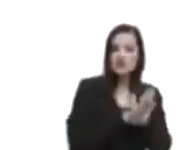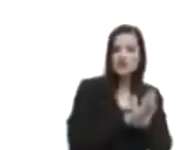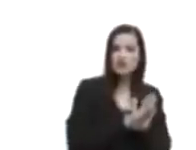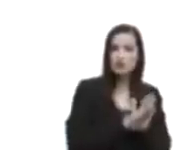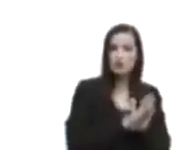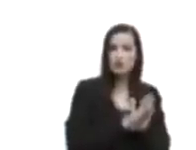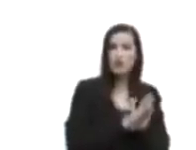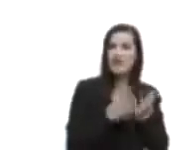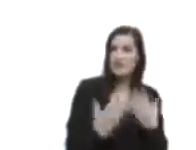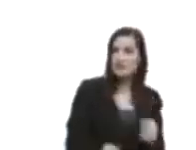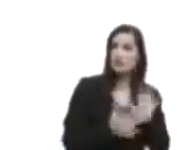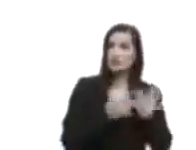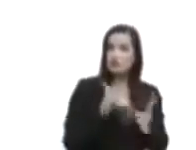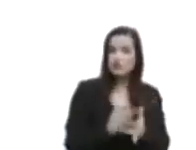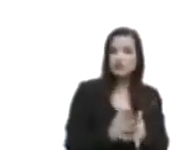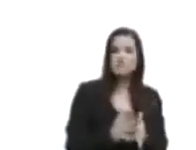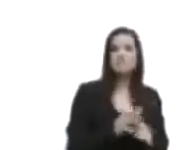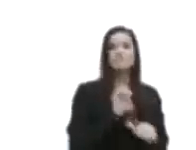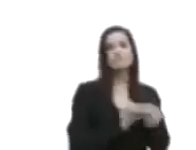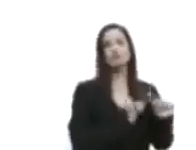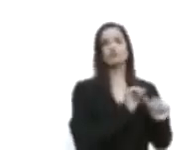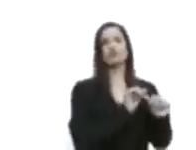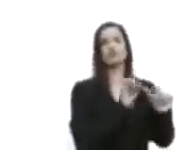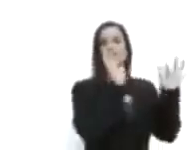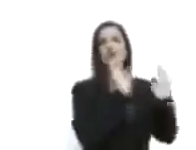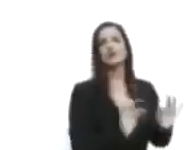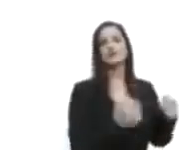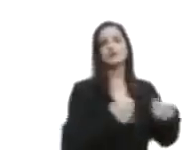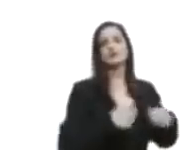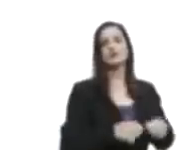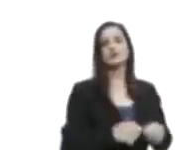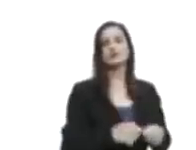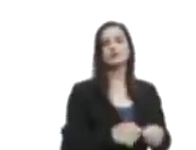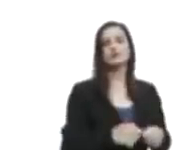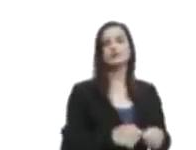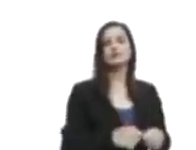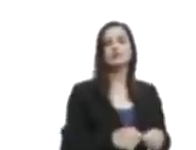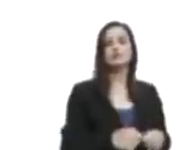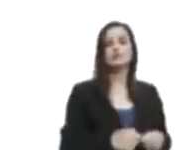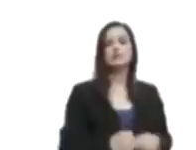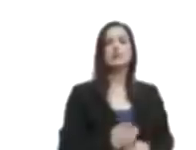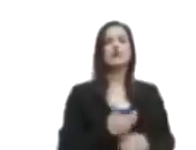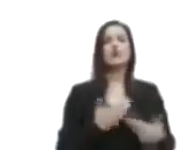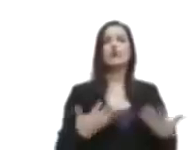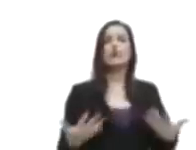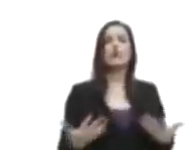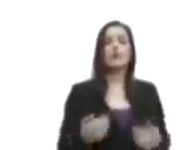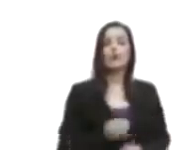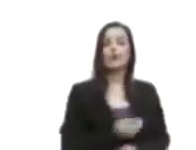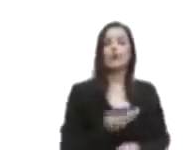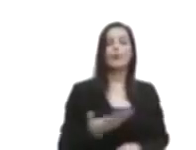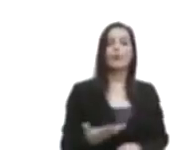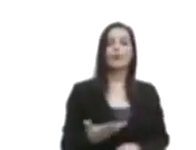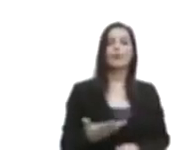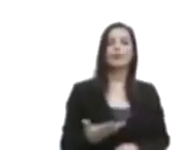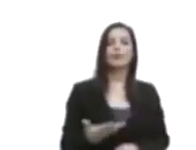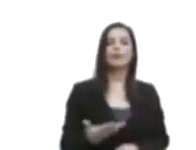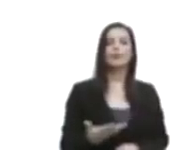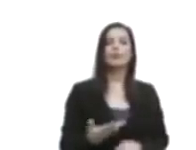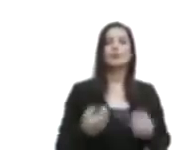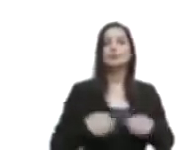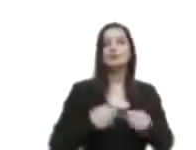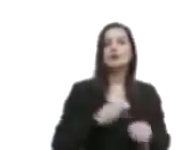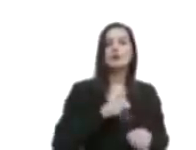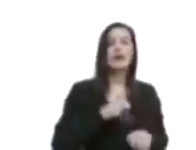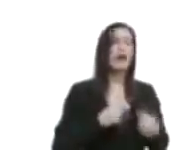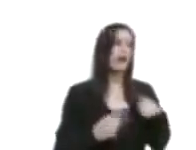seja o cristão deve possuir. E quantas bem-aventuranças cada um dos cristãos deve possuir? Ah, pastor, eu